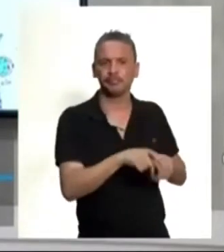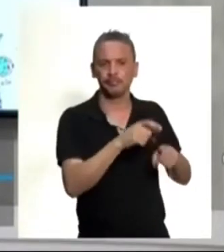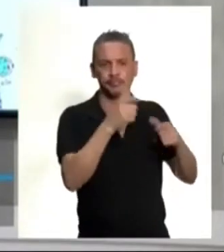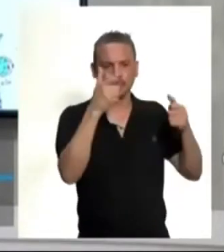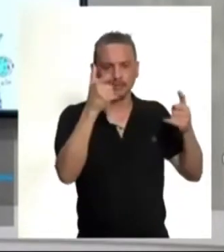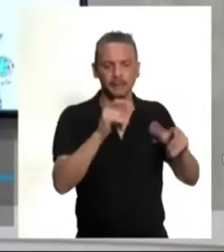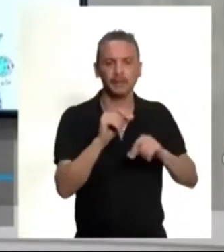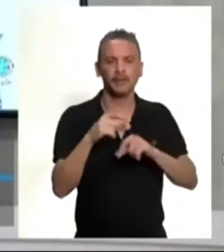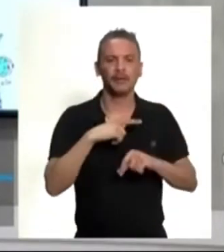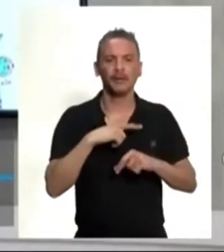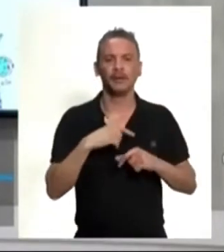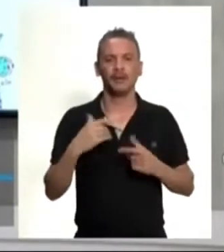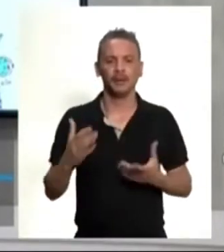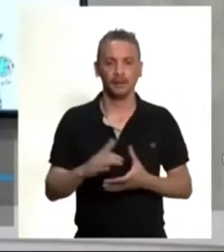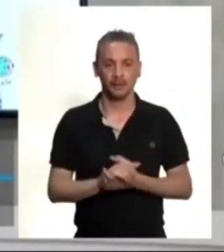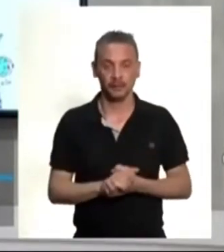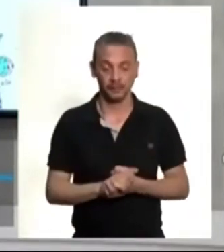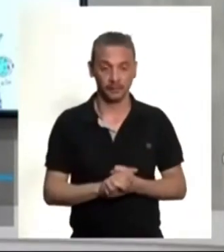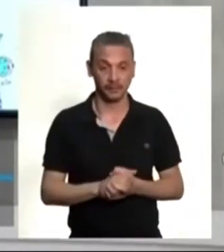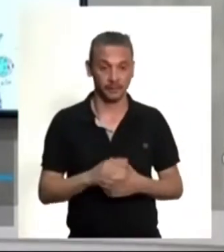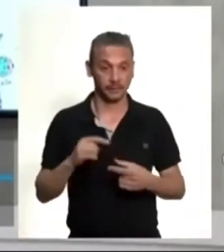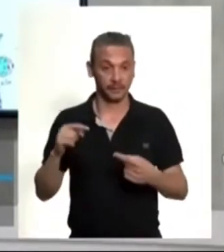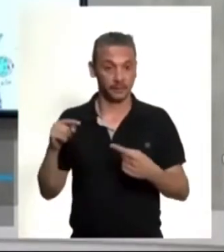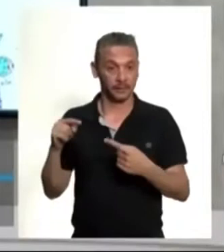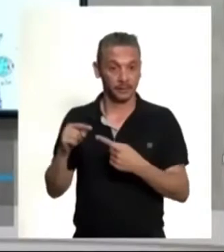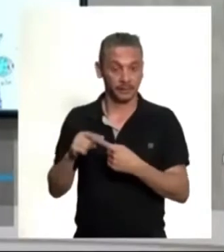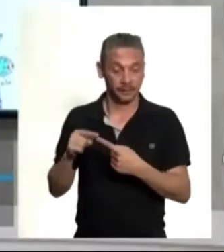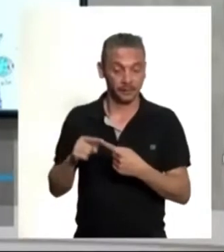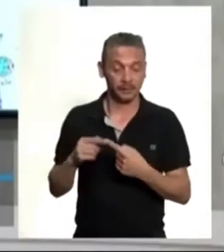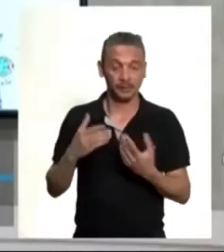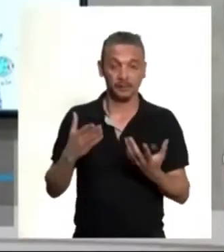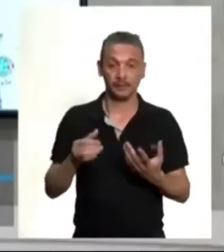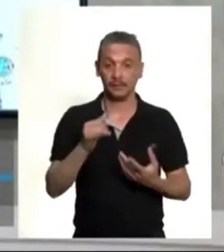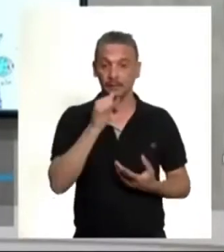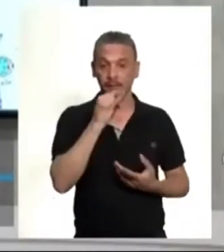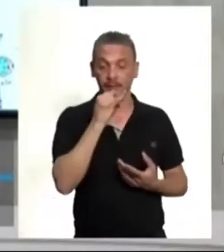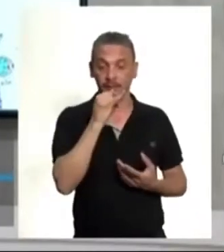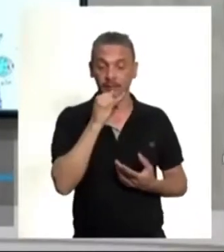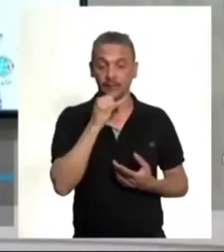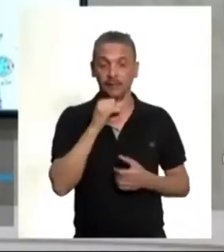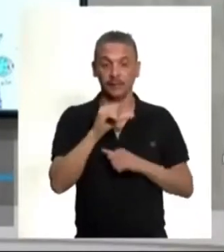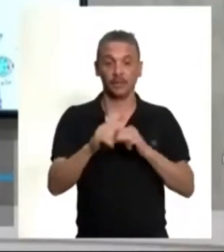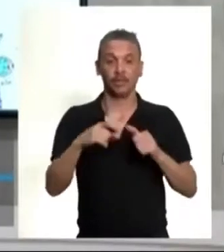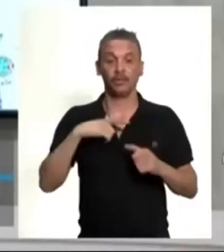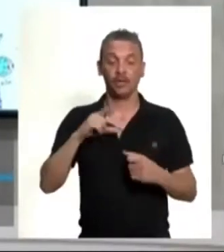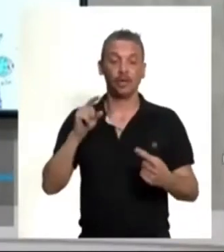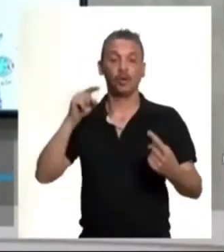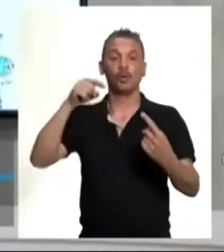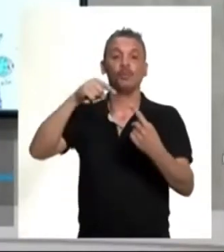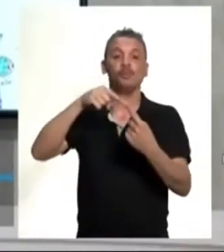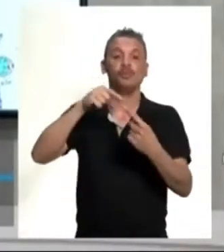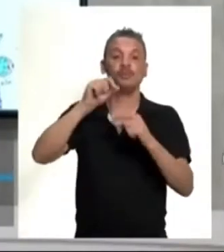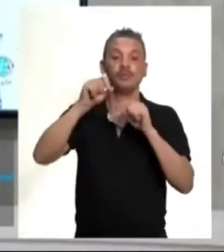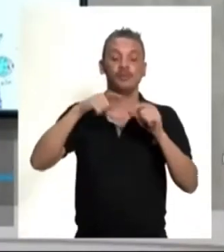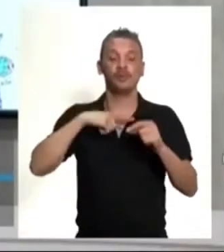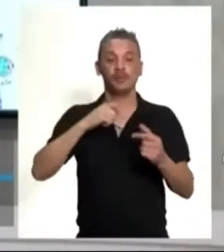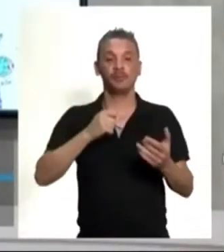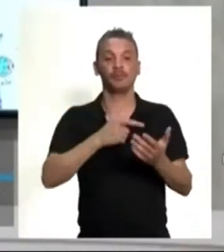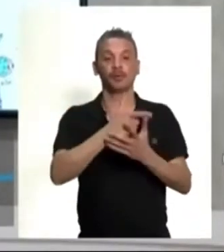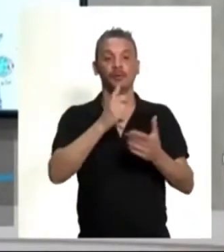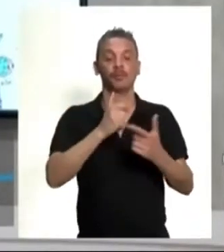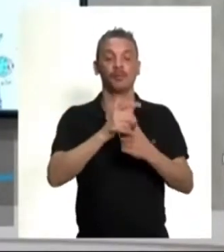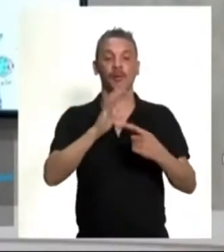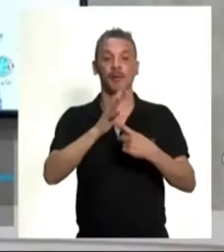aqui, ó. A concentração de terra nas mãos de pequenos proprietários rurais que tinham como comprar